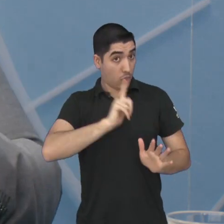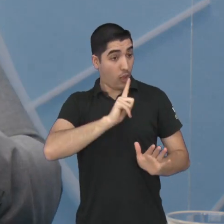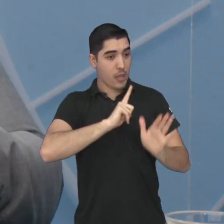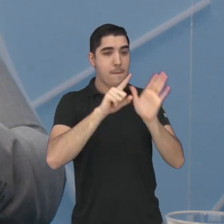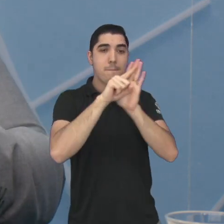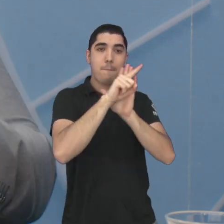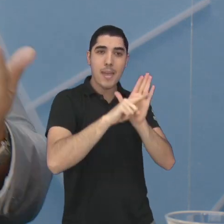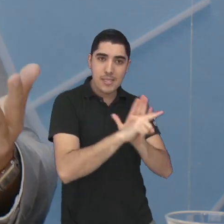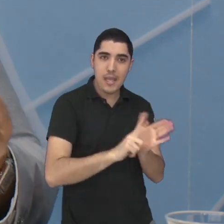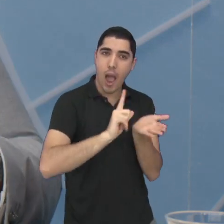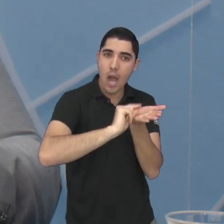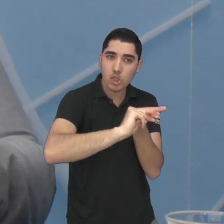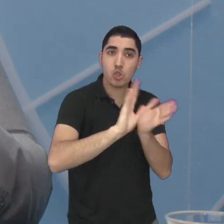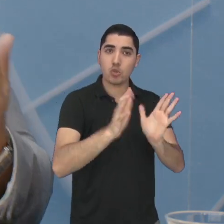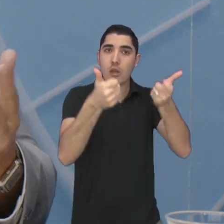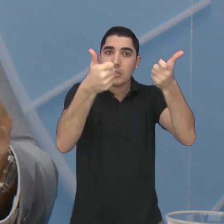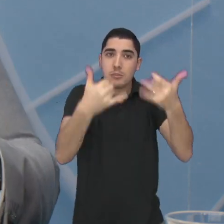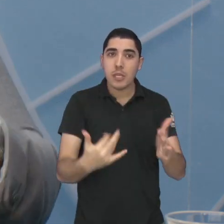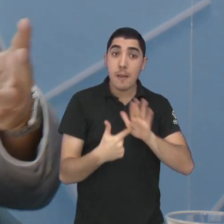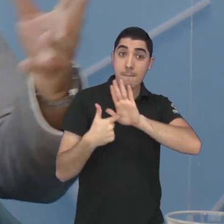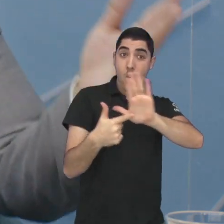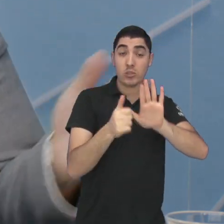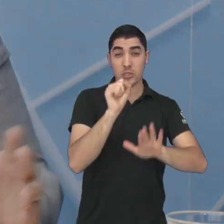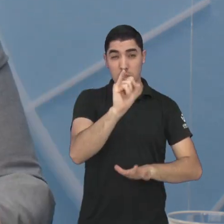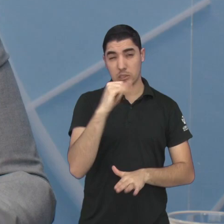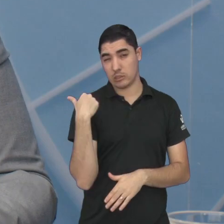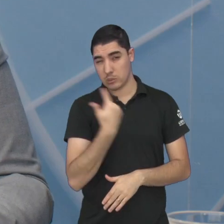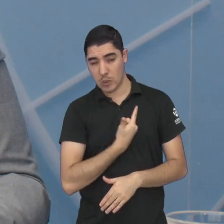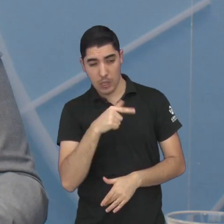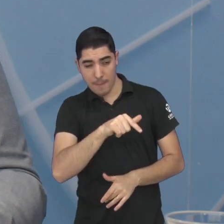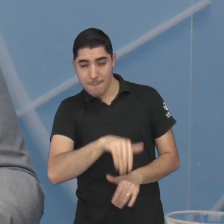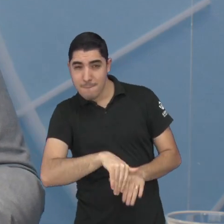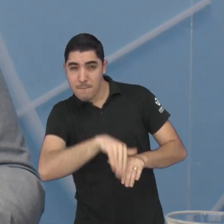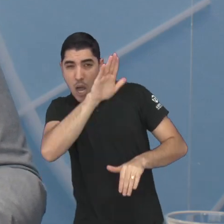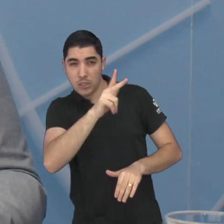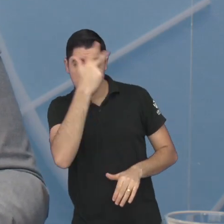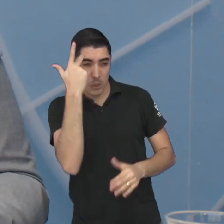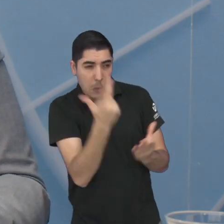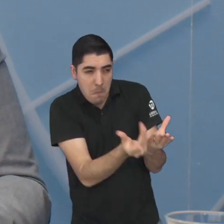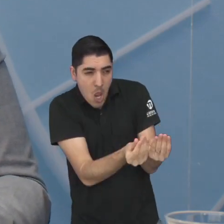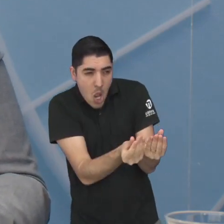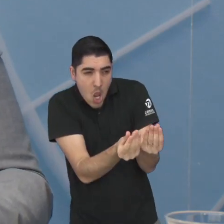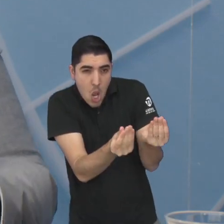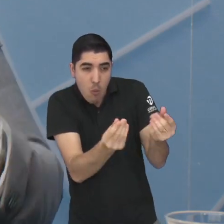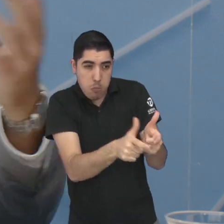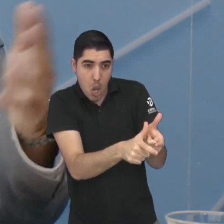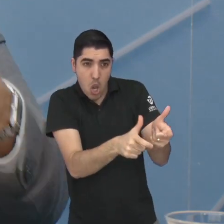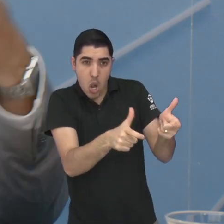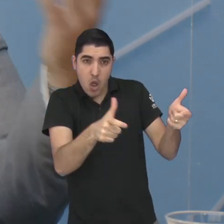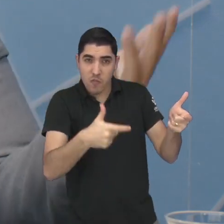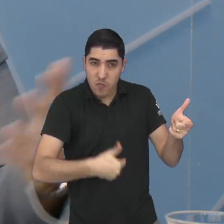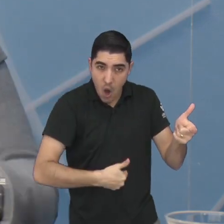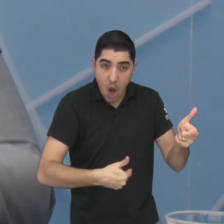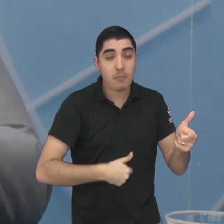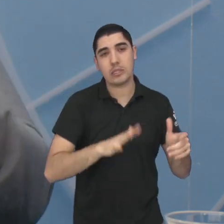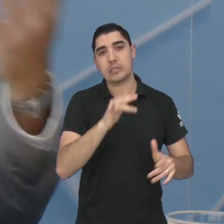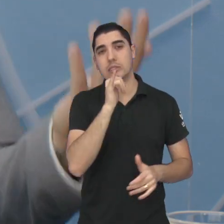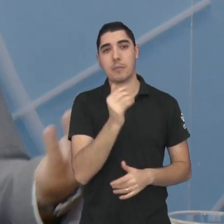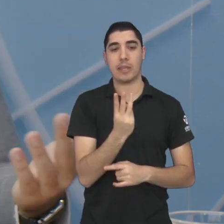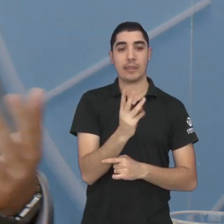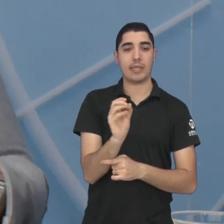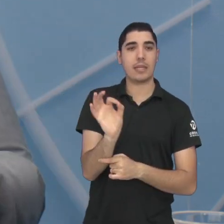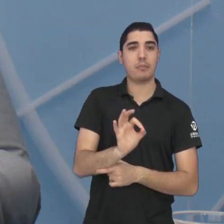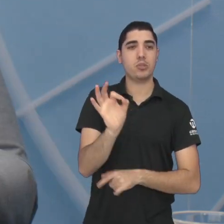Quanto mais longe da gente, ou mais abstrato, ou mais numérico, e às vezes eu acho que a economia tende a pôr um pouco nisso, né? Quando a gente fala 30% das pessoas